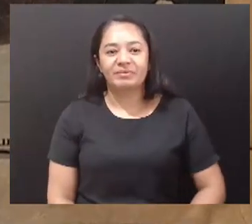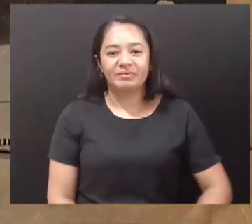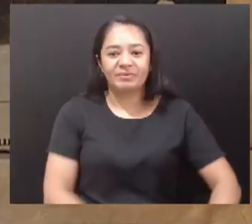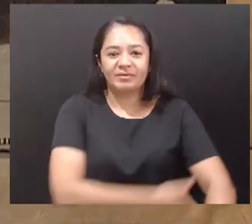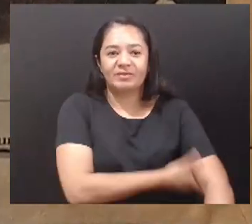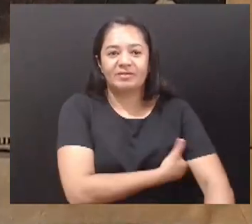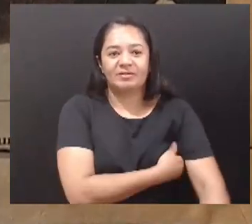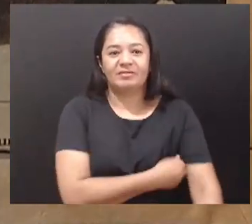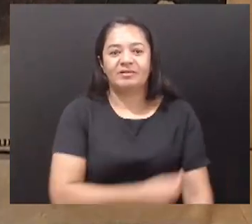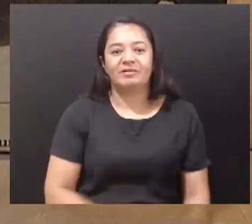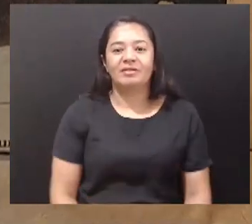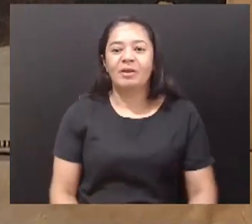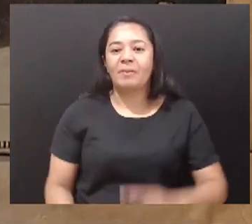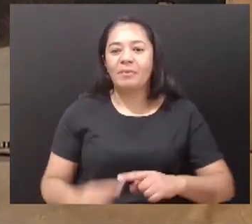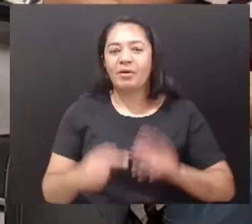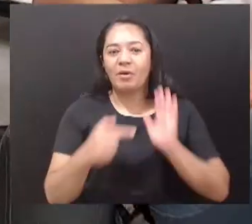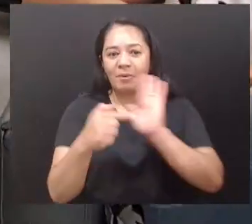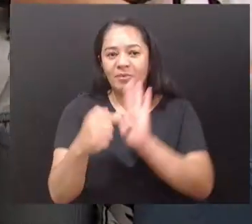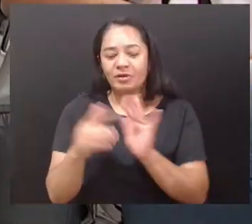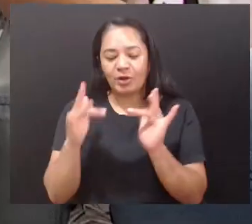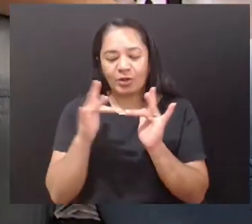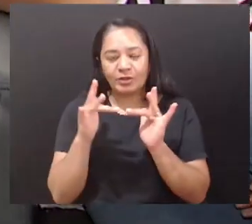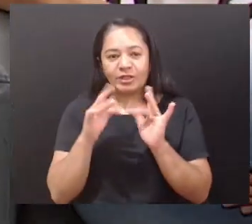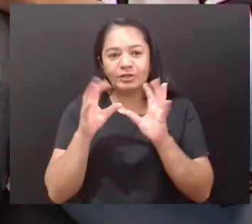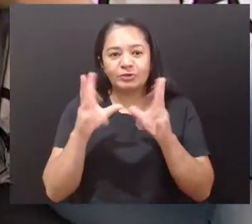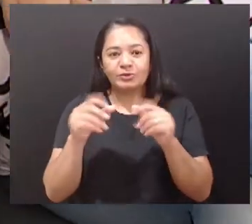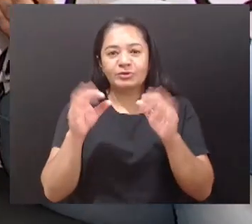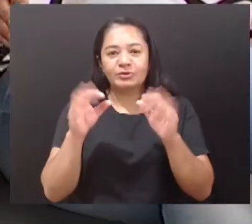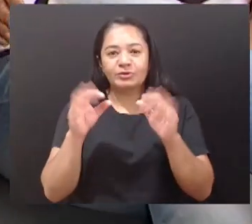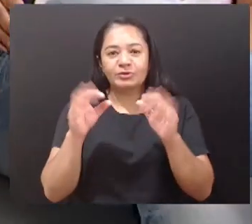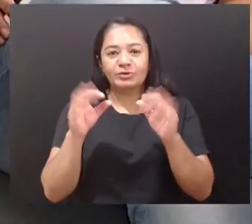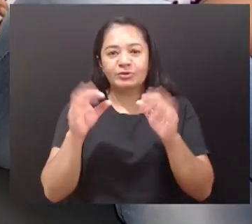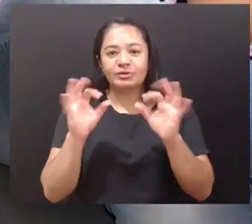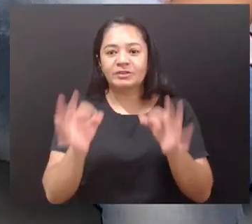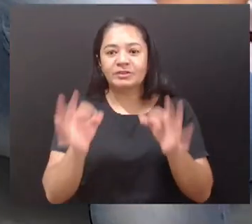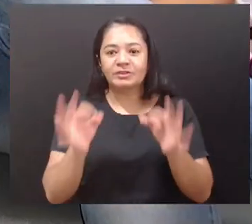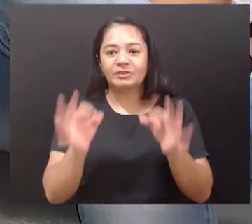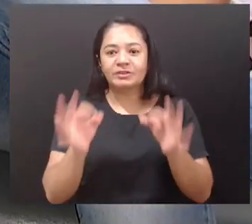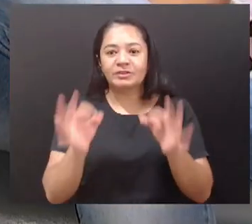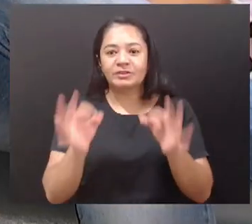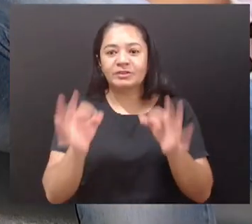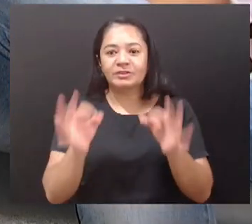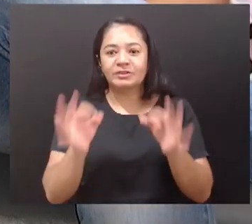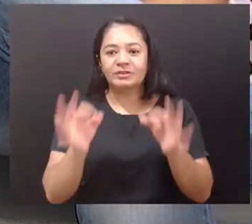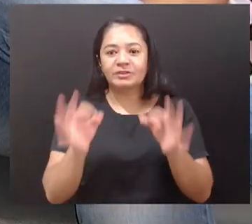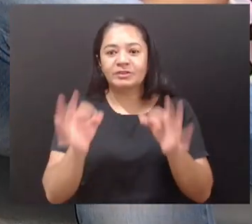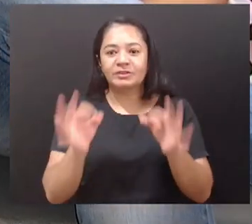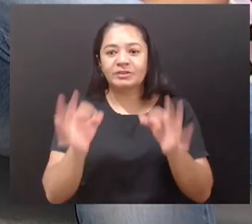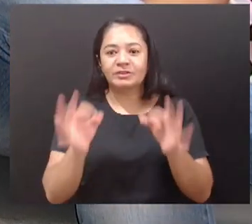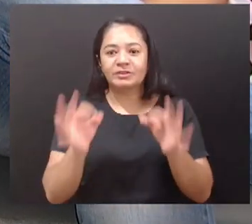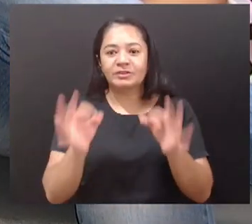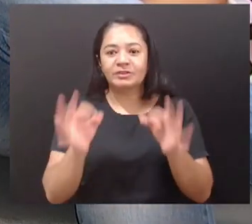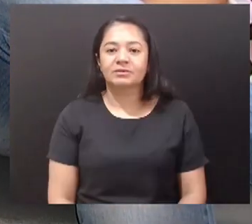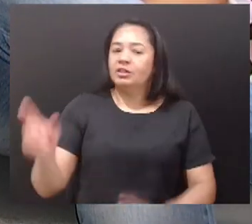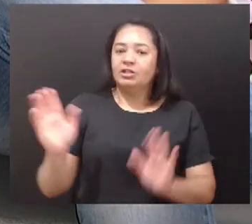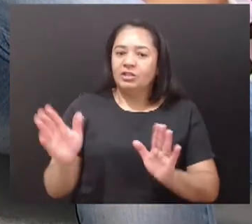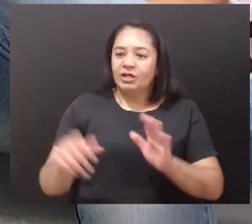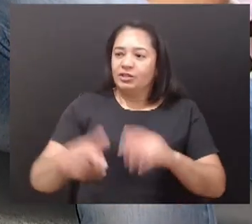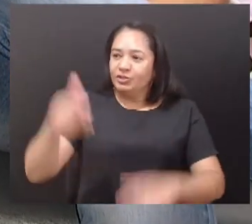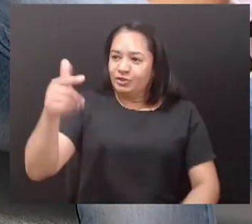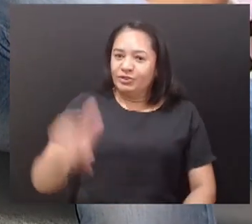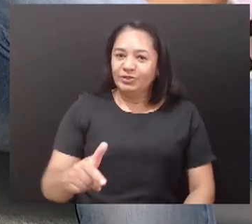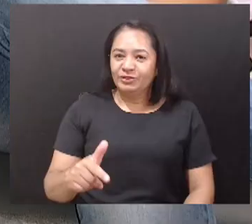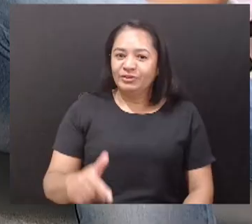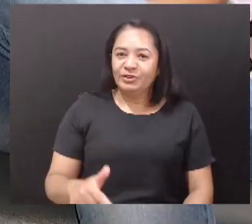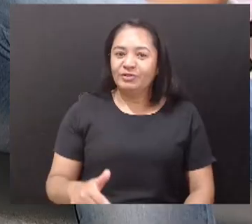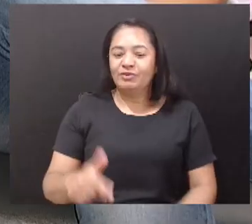seu contato, tudo certinho. Exato. Recentemente, nessa trajetória, inclusive, você mais uma vez saiu na capa dos jornais e